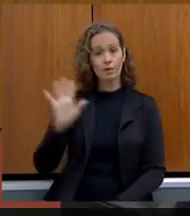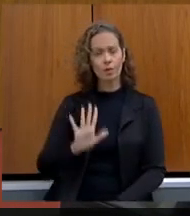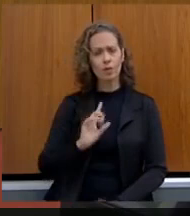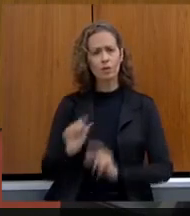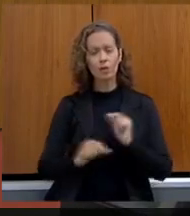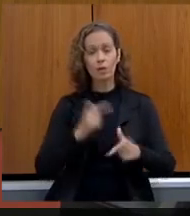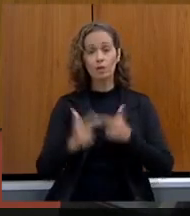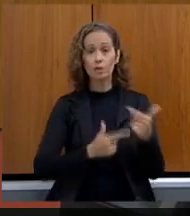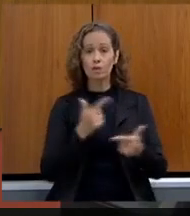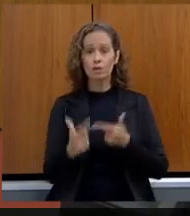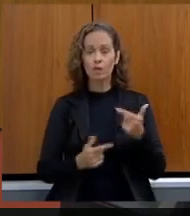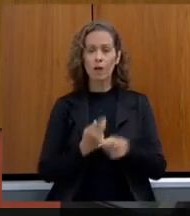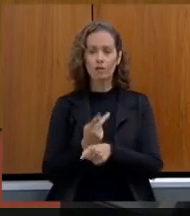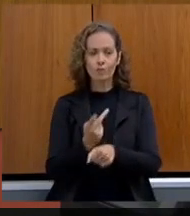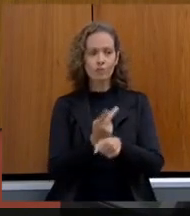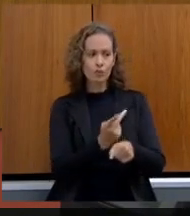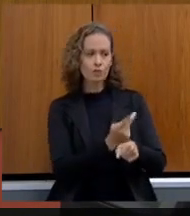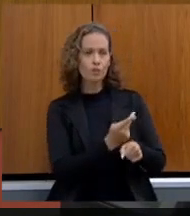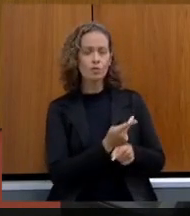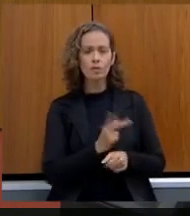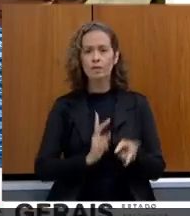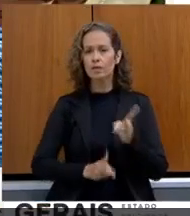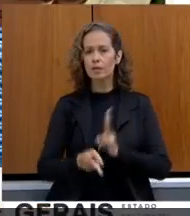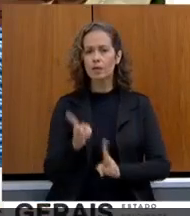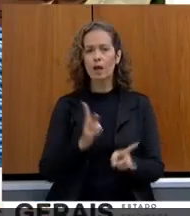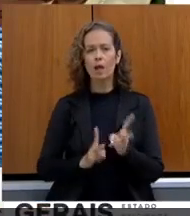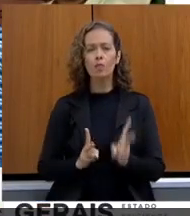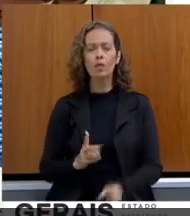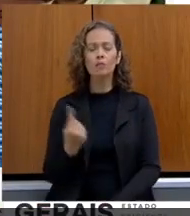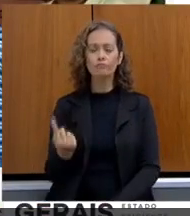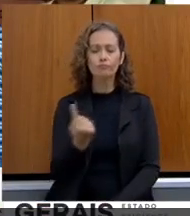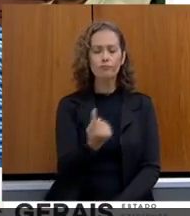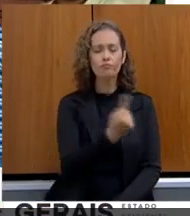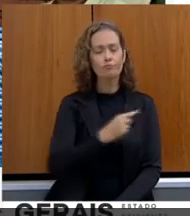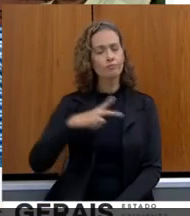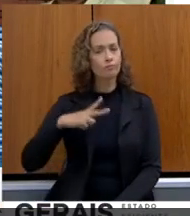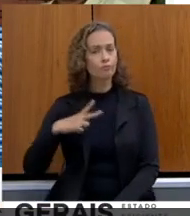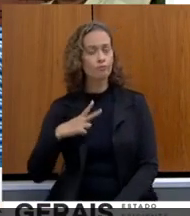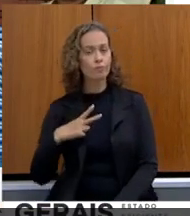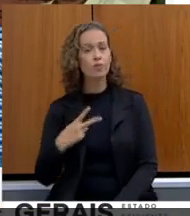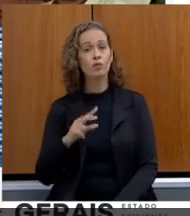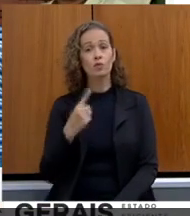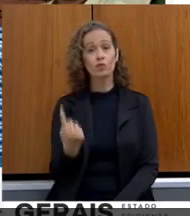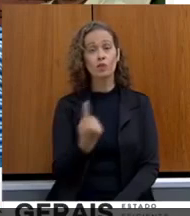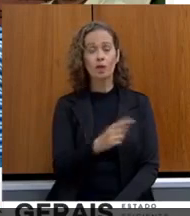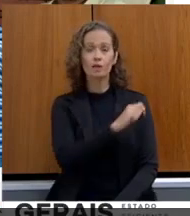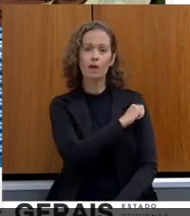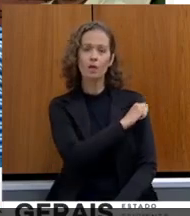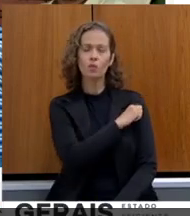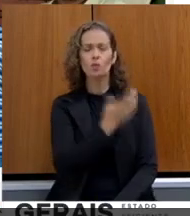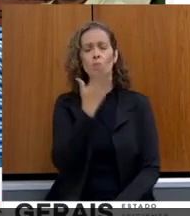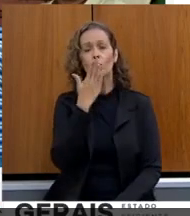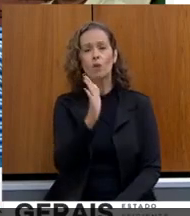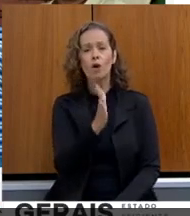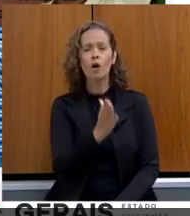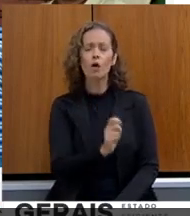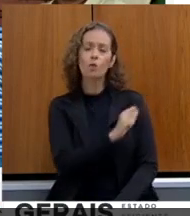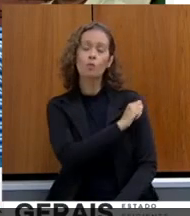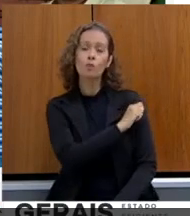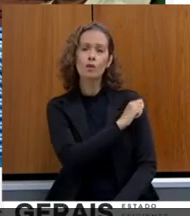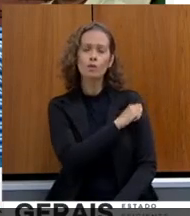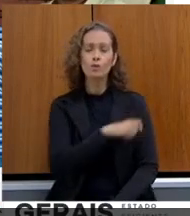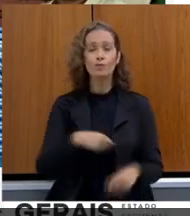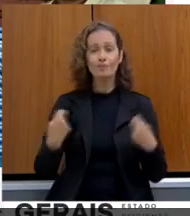que foi esse trabalho de busca ativa individualizada de cada estudante sabemos exatamente qual é o estudante precisamente